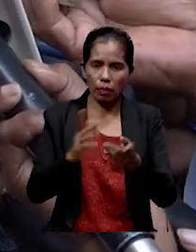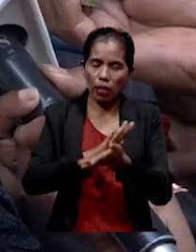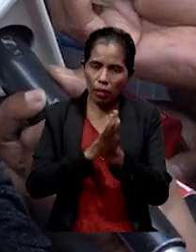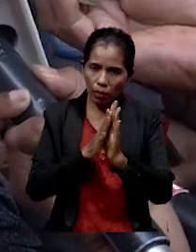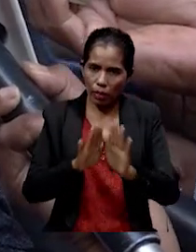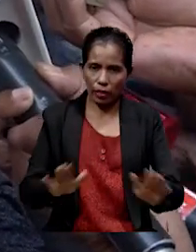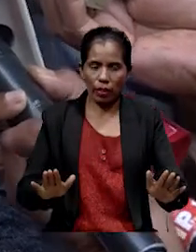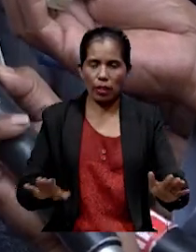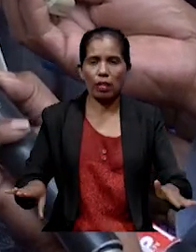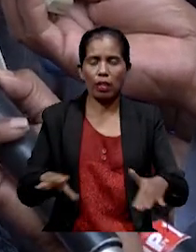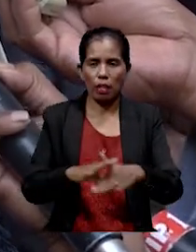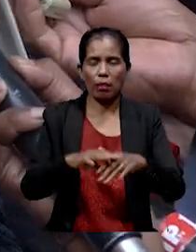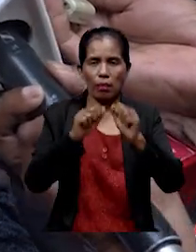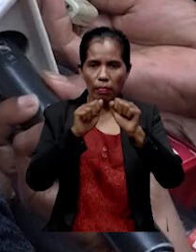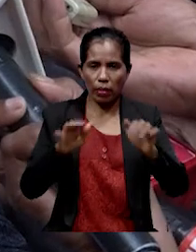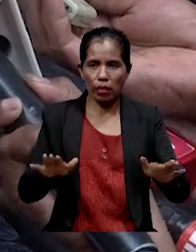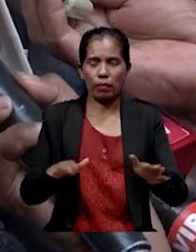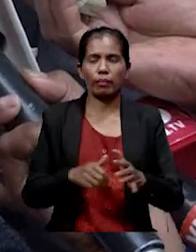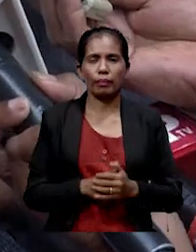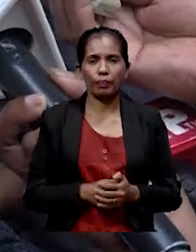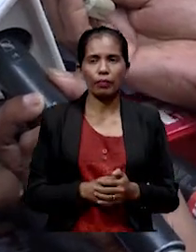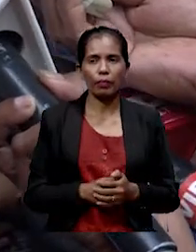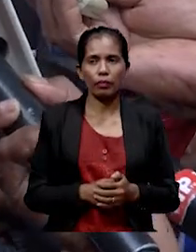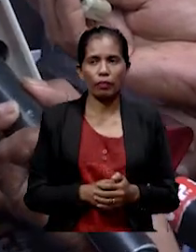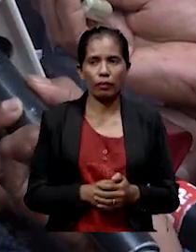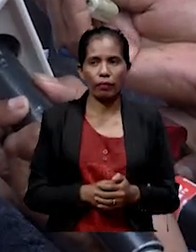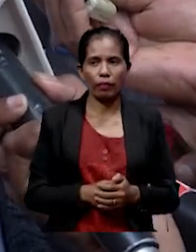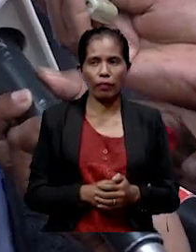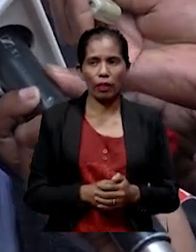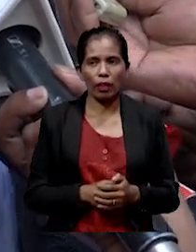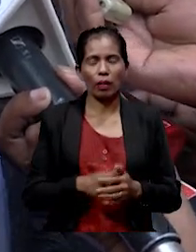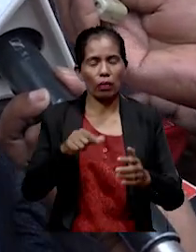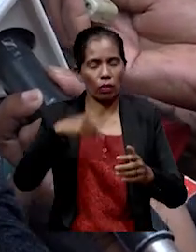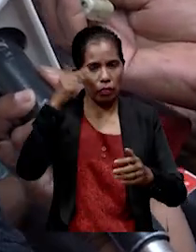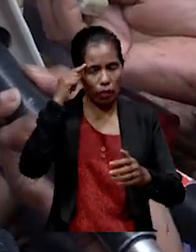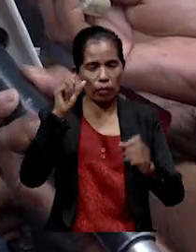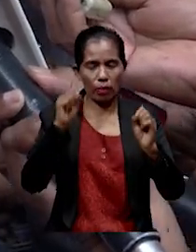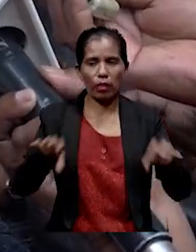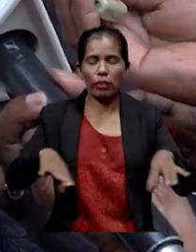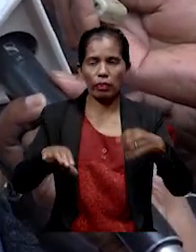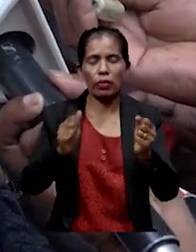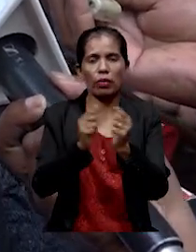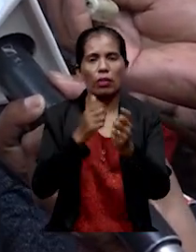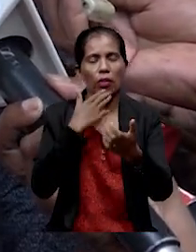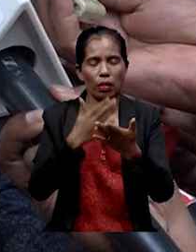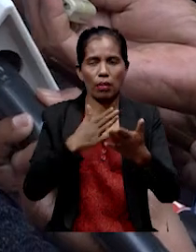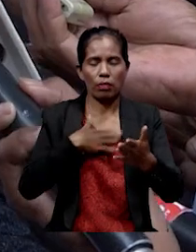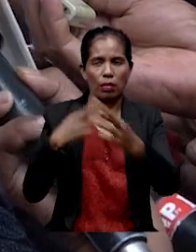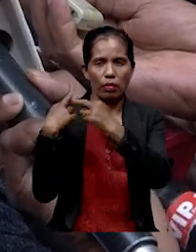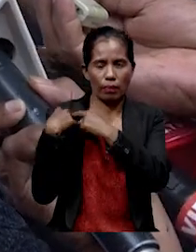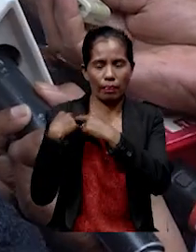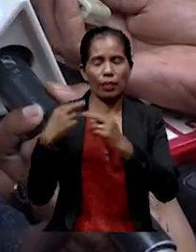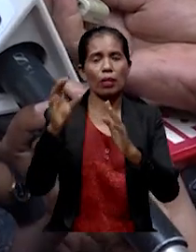Dame. Tensão menos. Para o governo, belo governo, à vontade, né? Mas há uma responsabilidade. E a